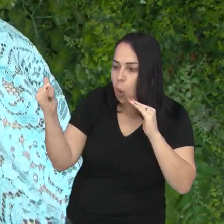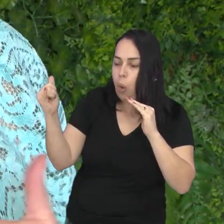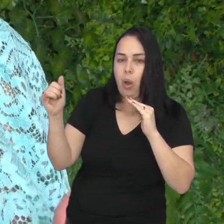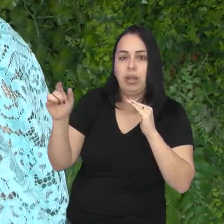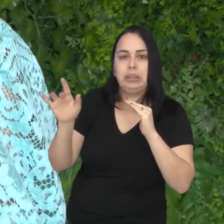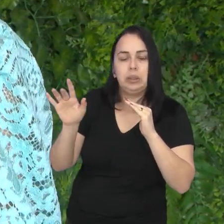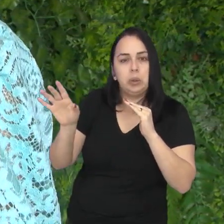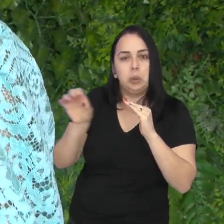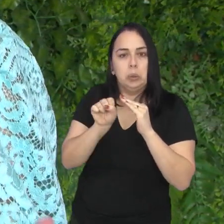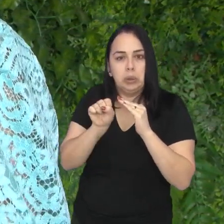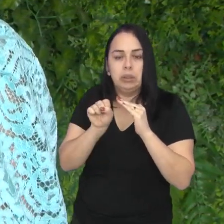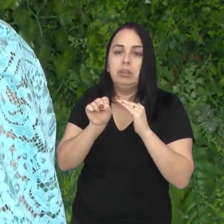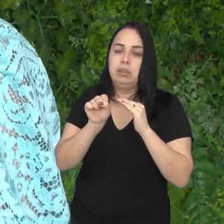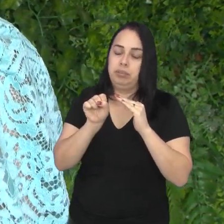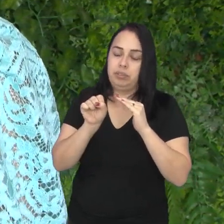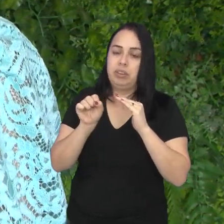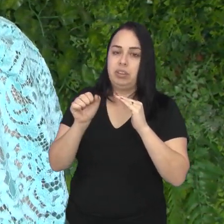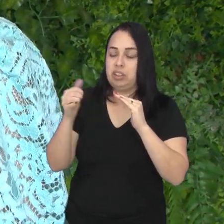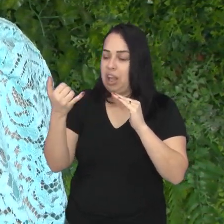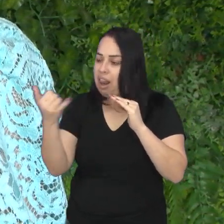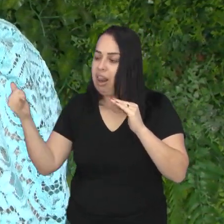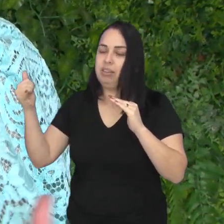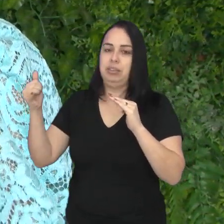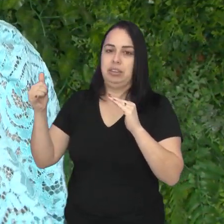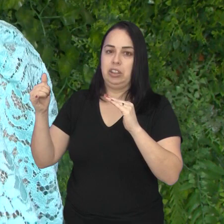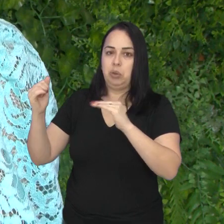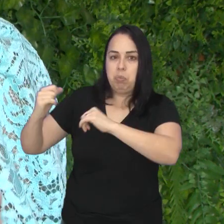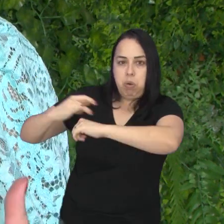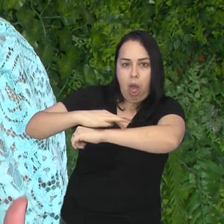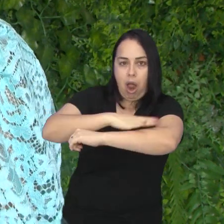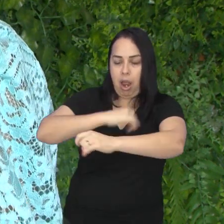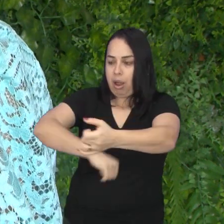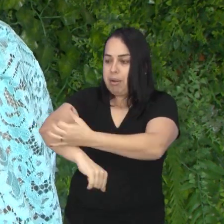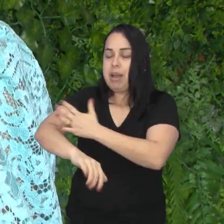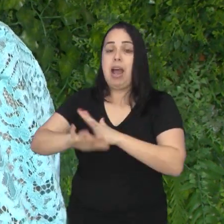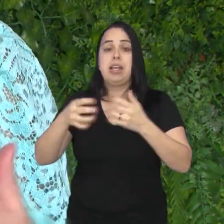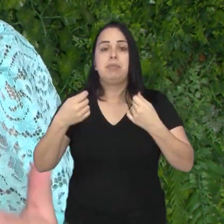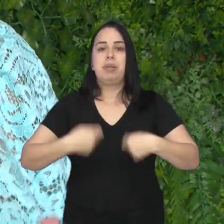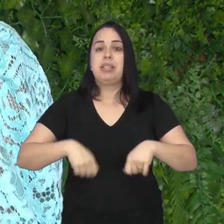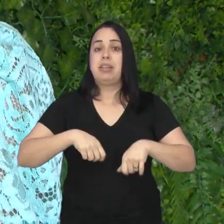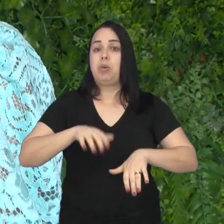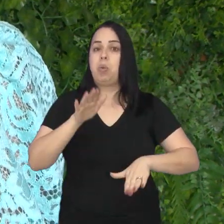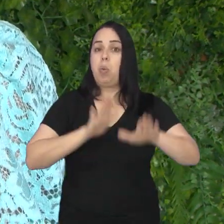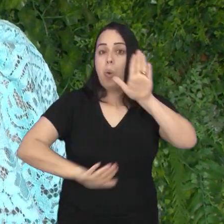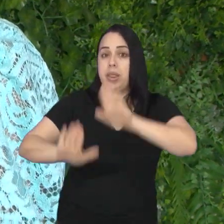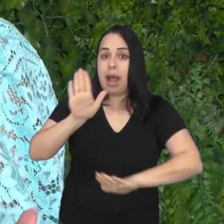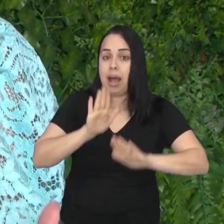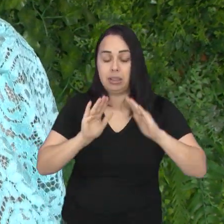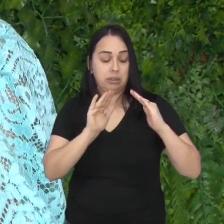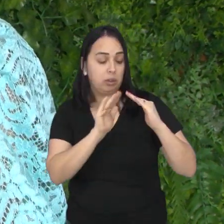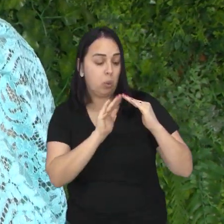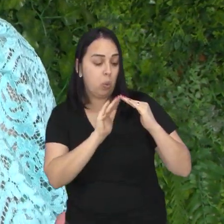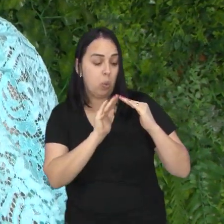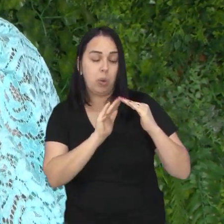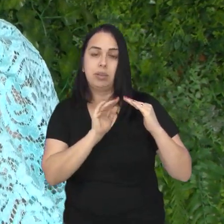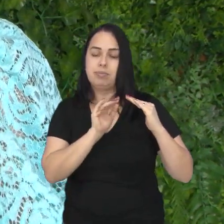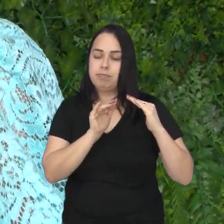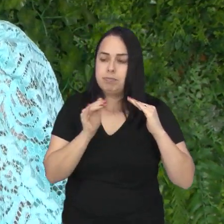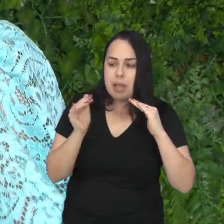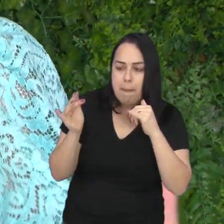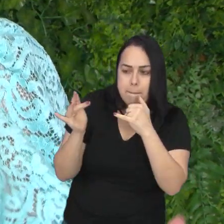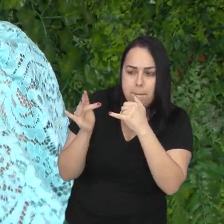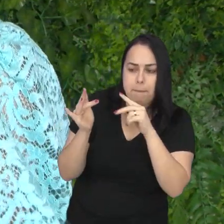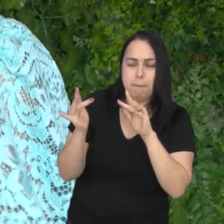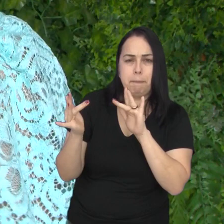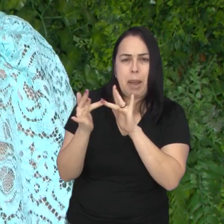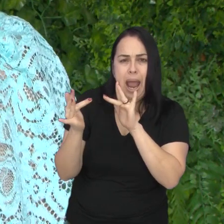a aumentar os incidentes aí com choques de energia elétrica. Por quê? Porque as pessoas precisam tomar cuidado, principalmente na fachada, para olhar a